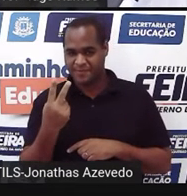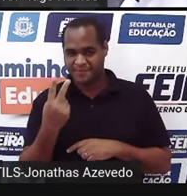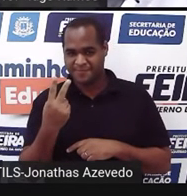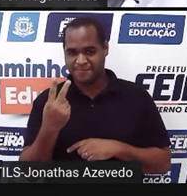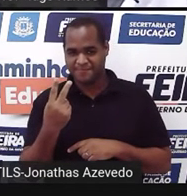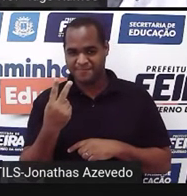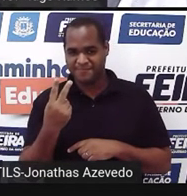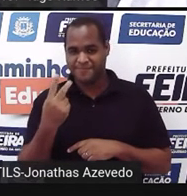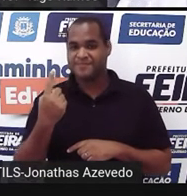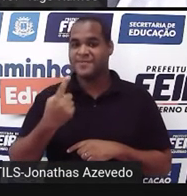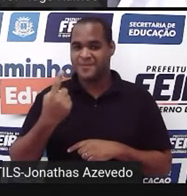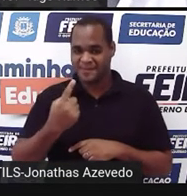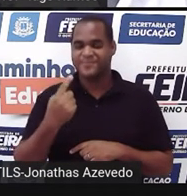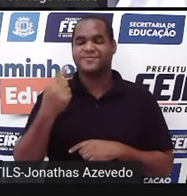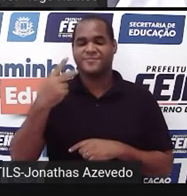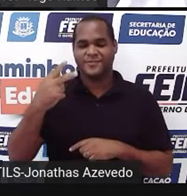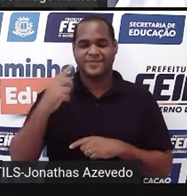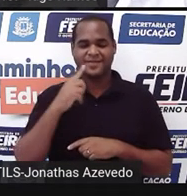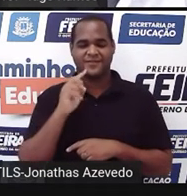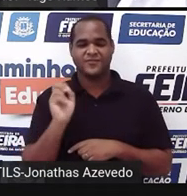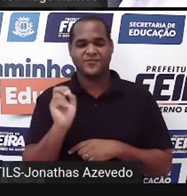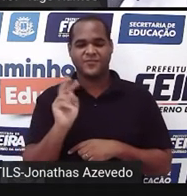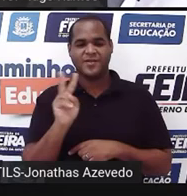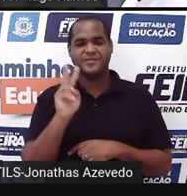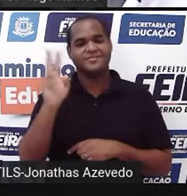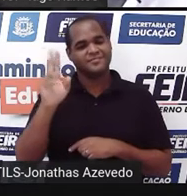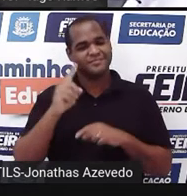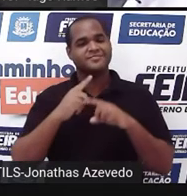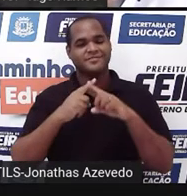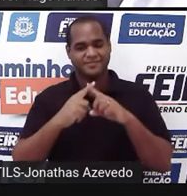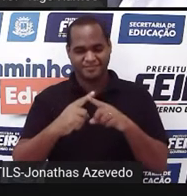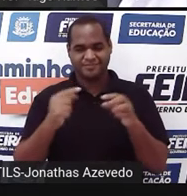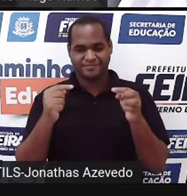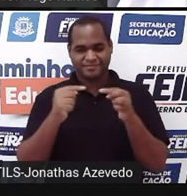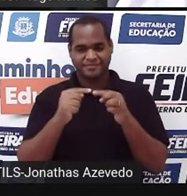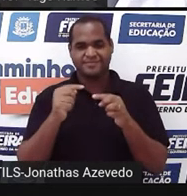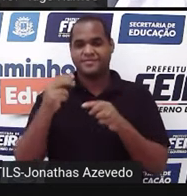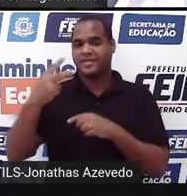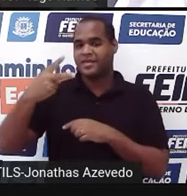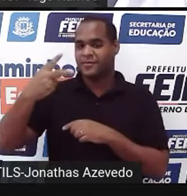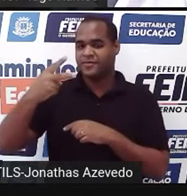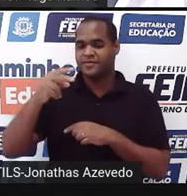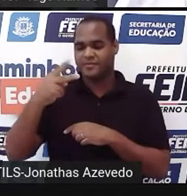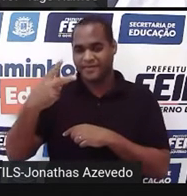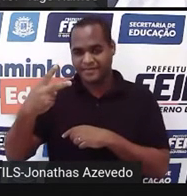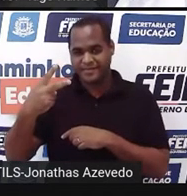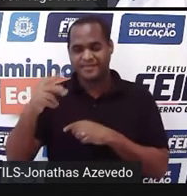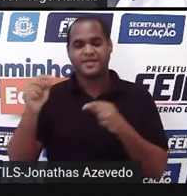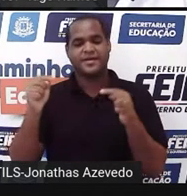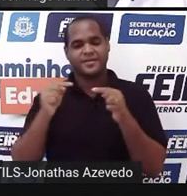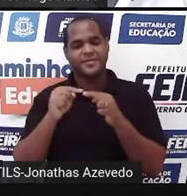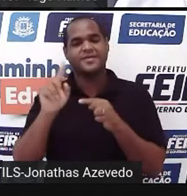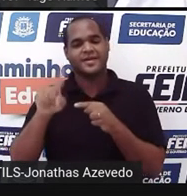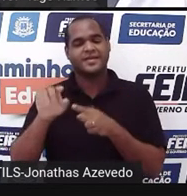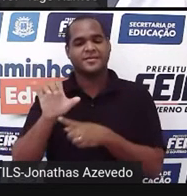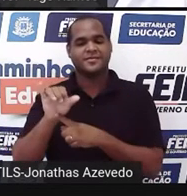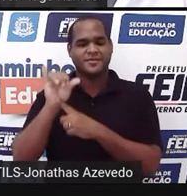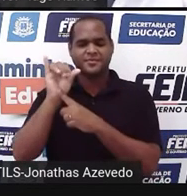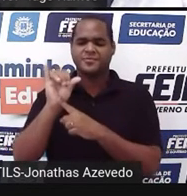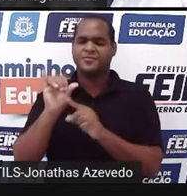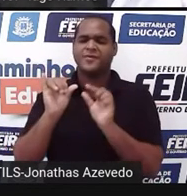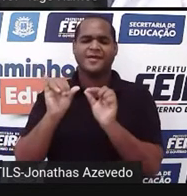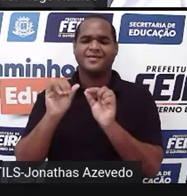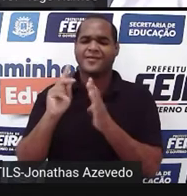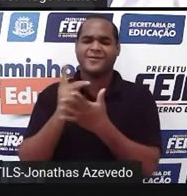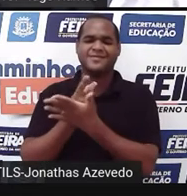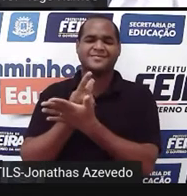o primeiro dois o valor sugerido para x o segundo dois sugerido para y e por